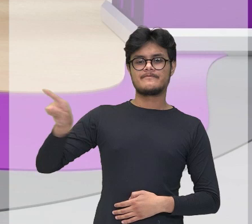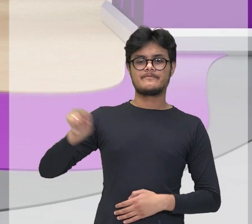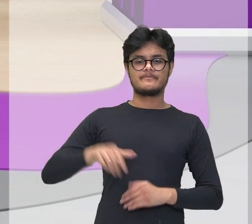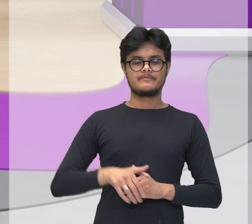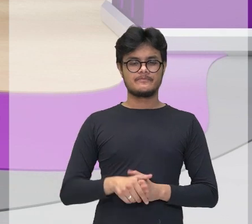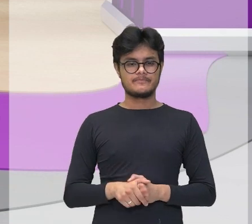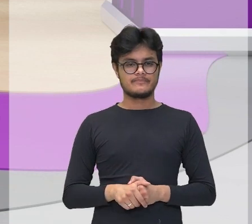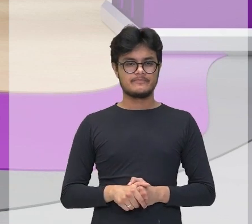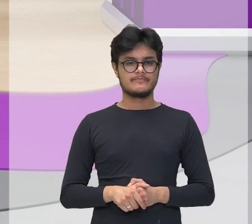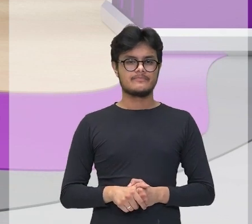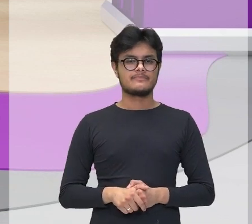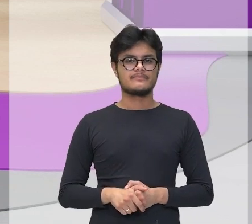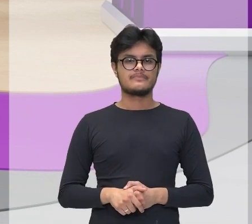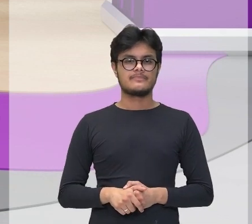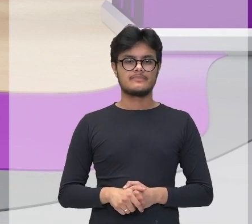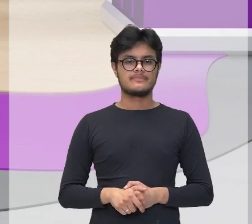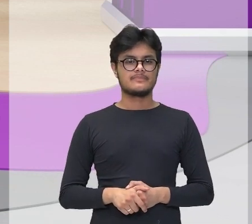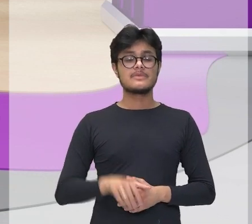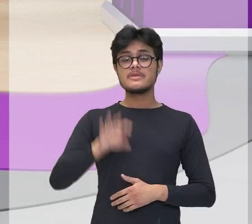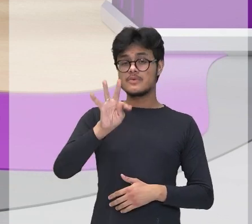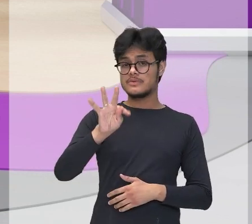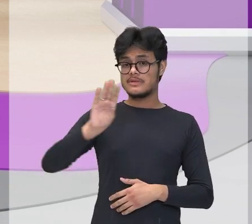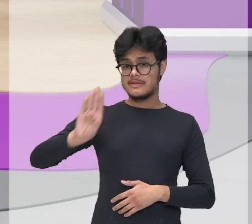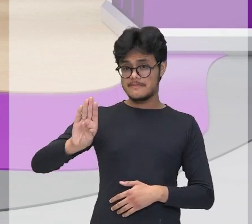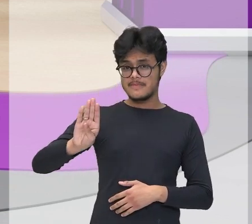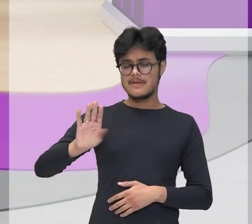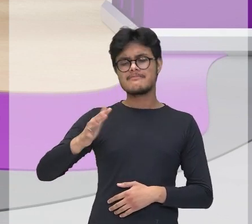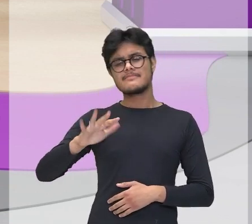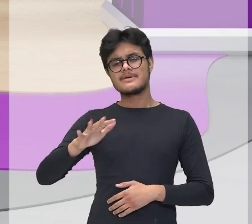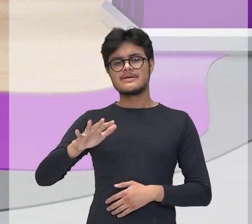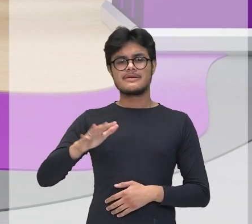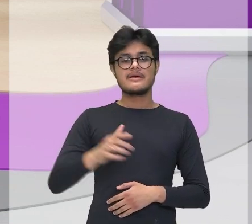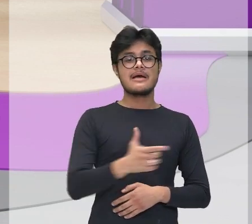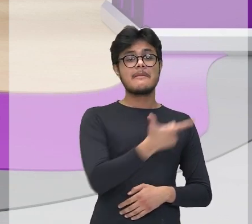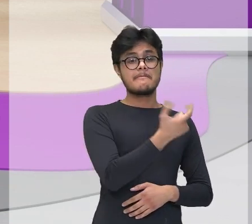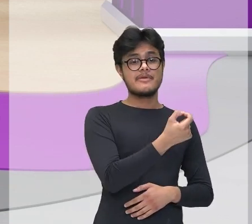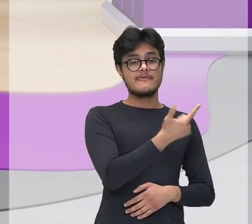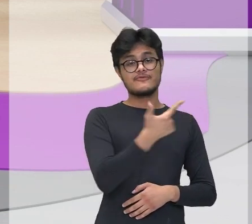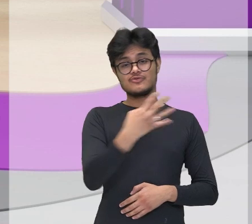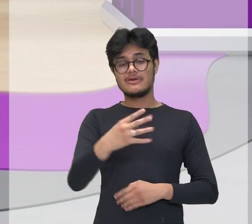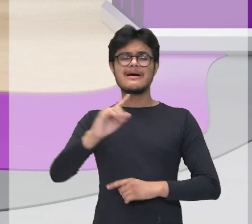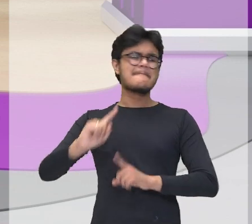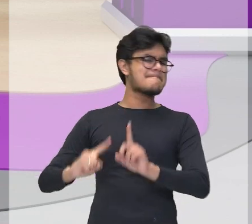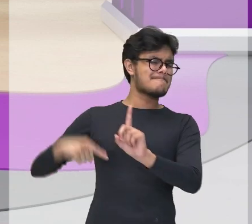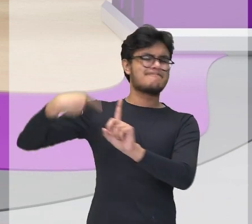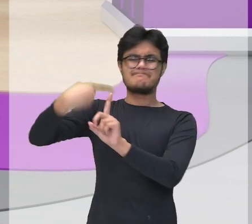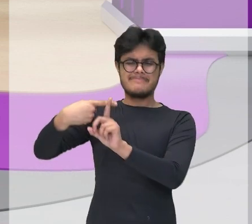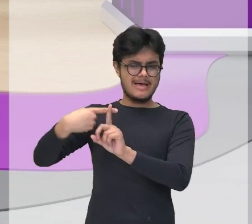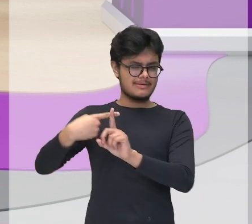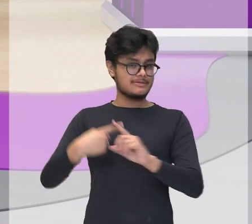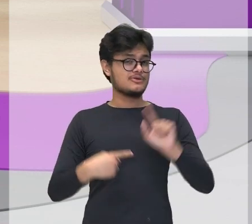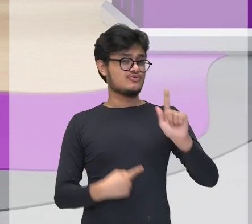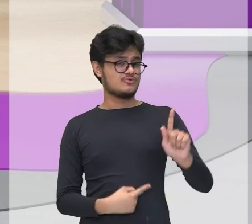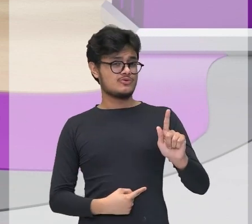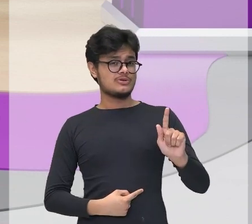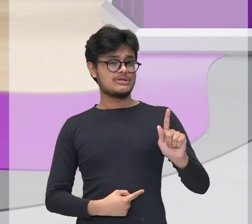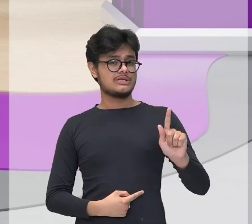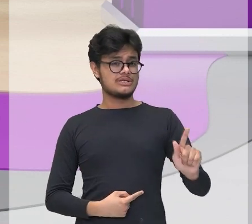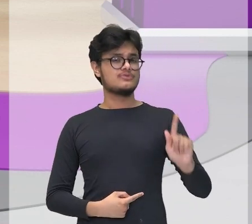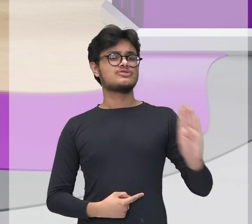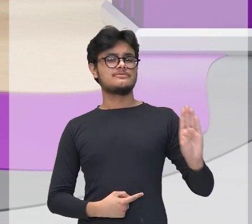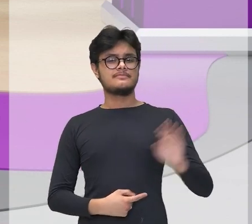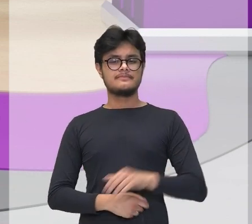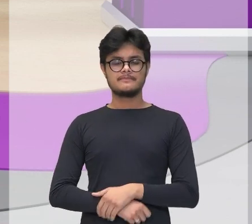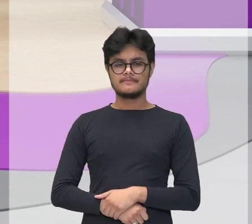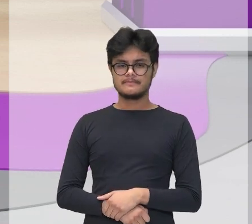terabyte. Tudo bem? E 1 terabyte equivale a 1024 vezes 1